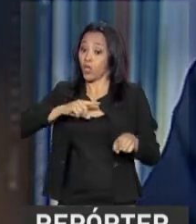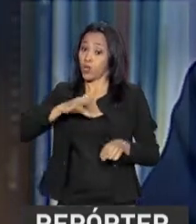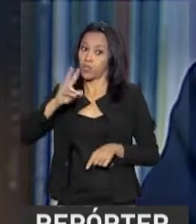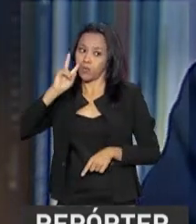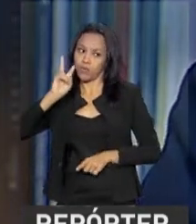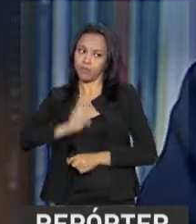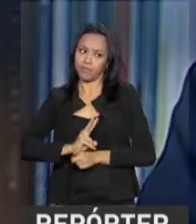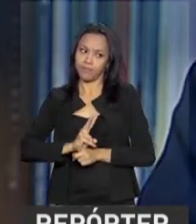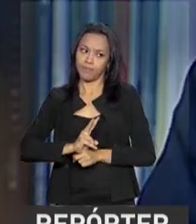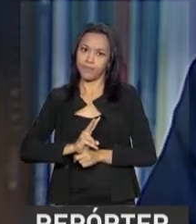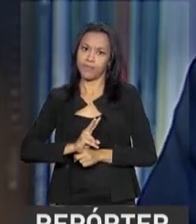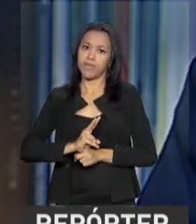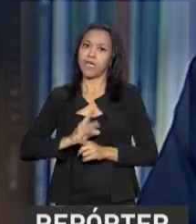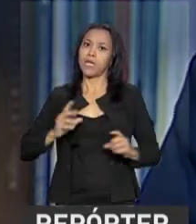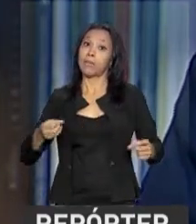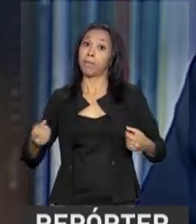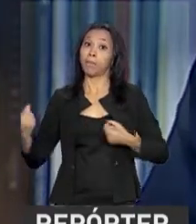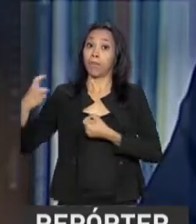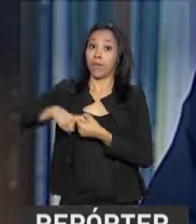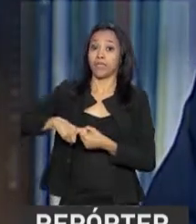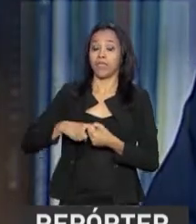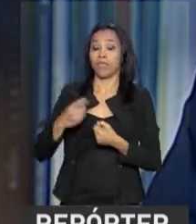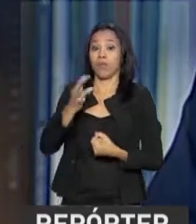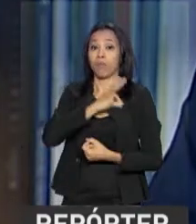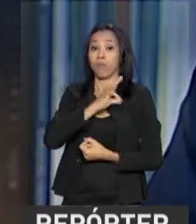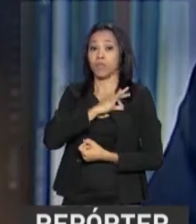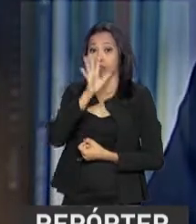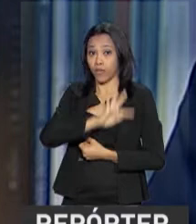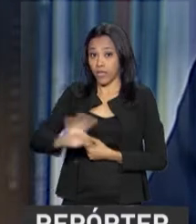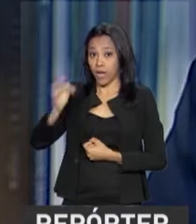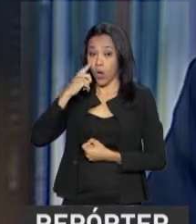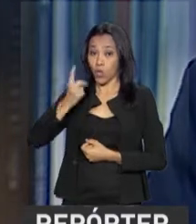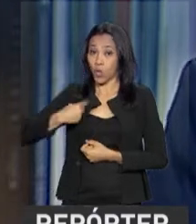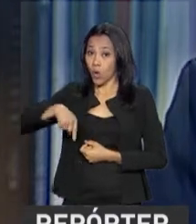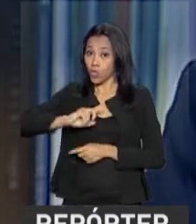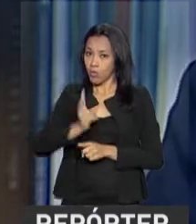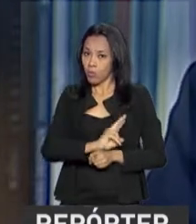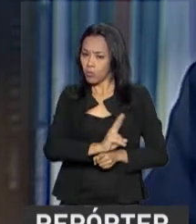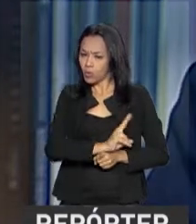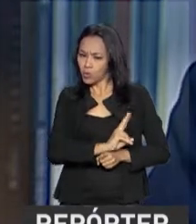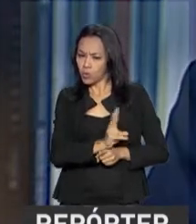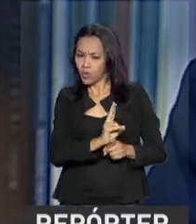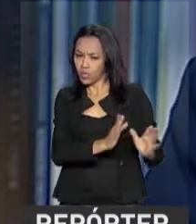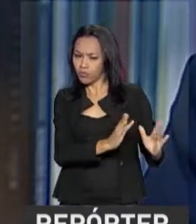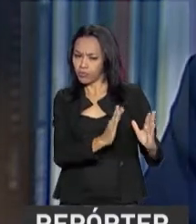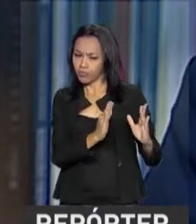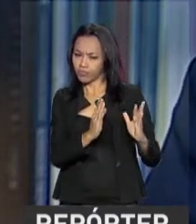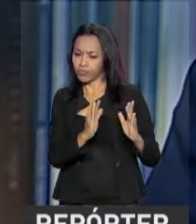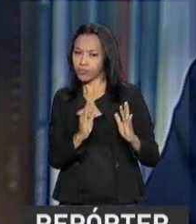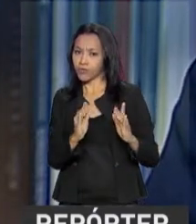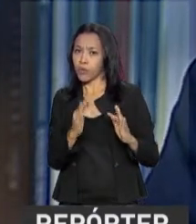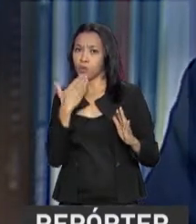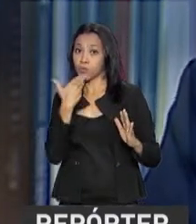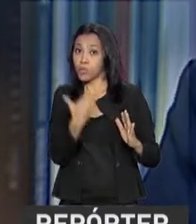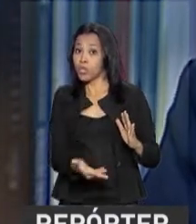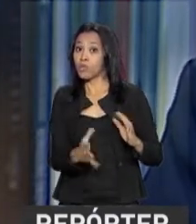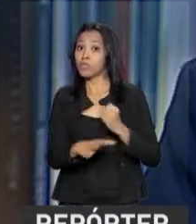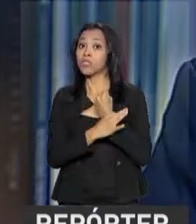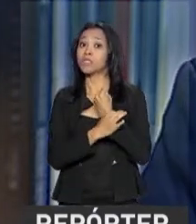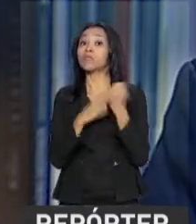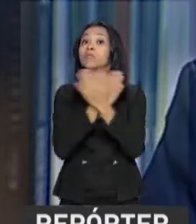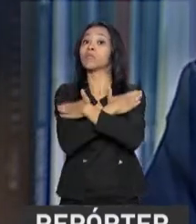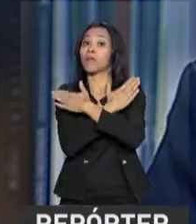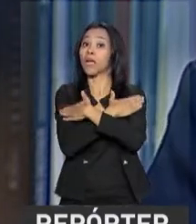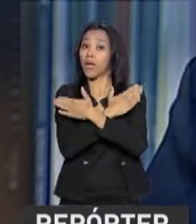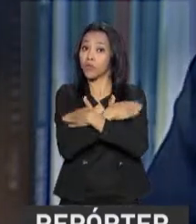parceria com a polícia federal monitorando todas as operações de seguro desemprego que são feitas no país em